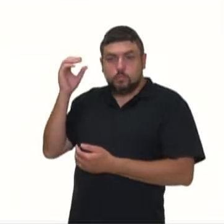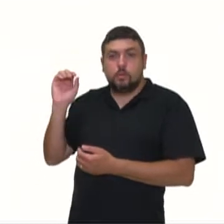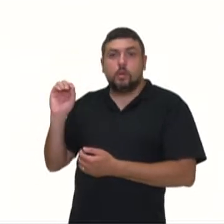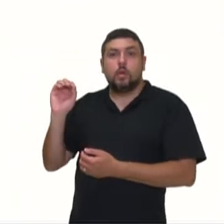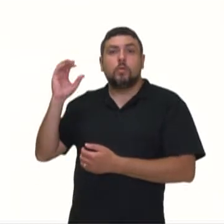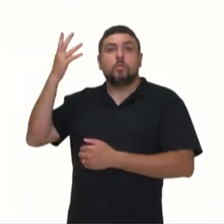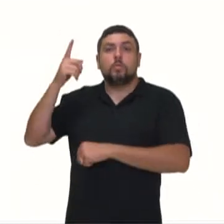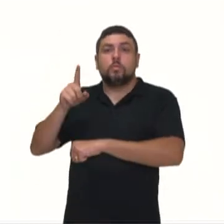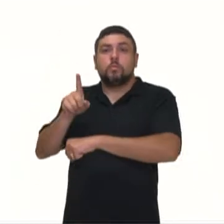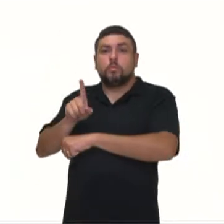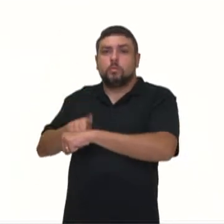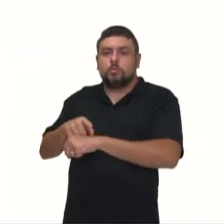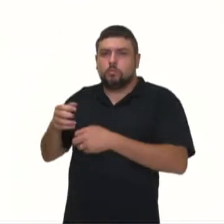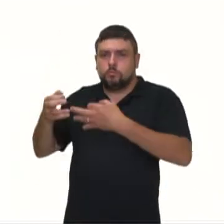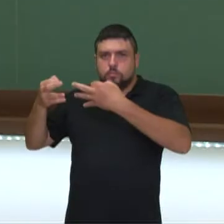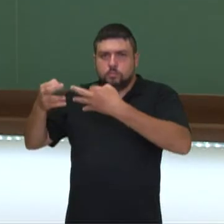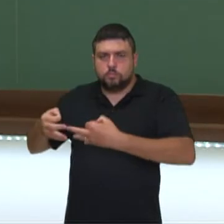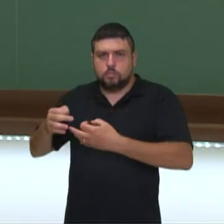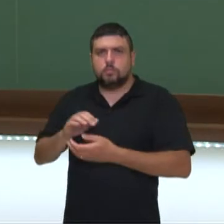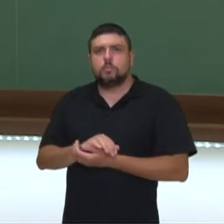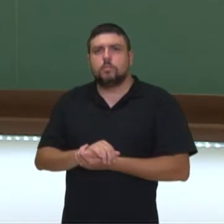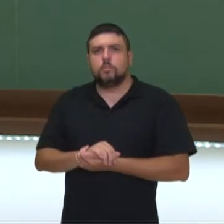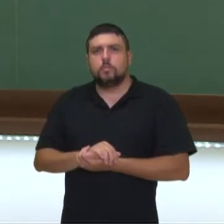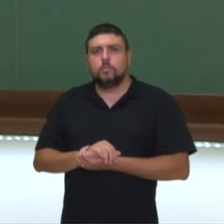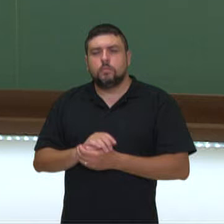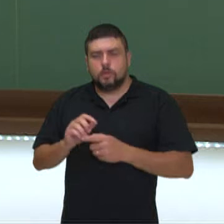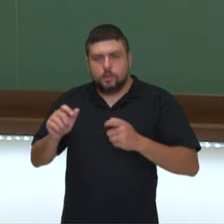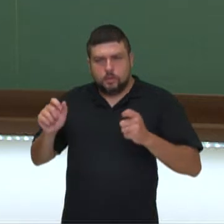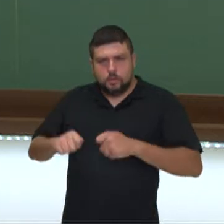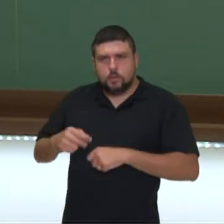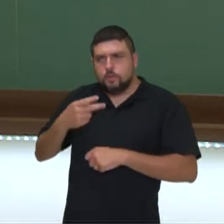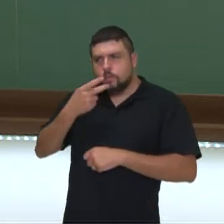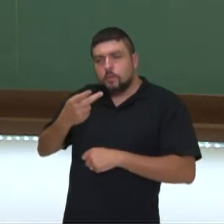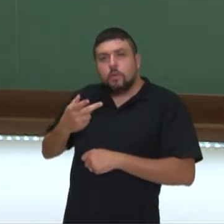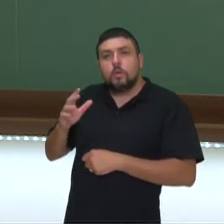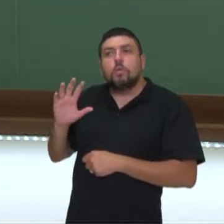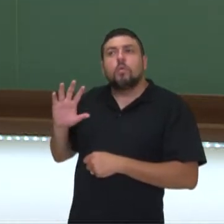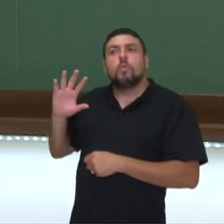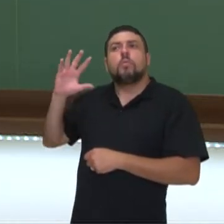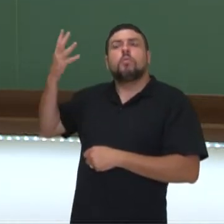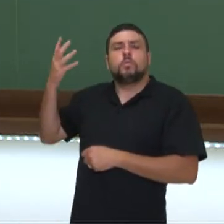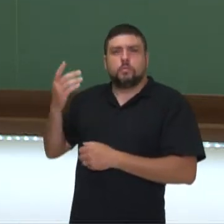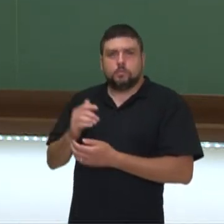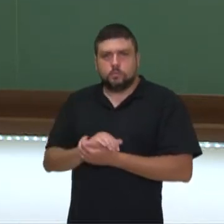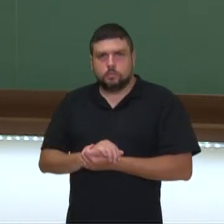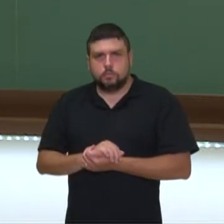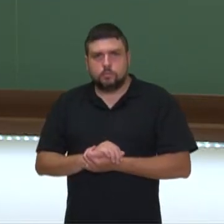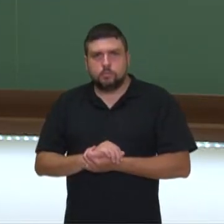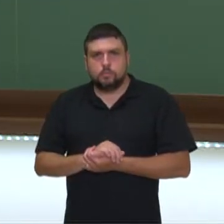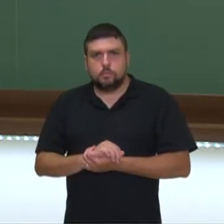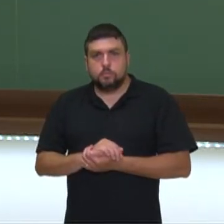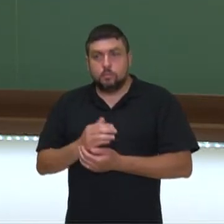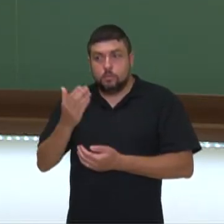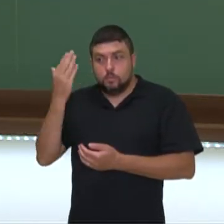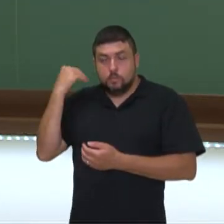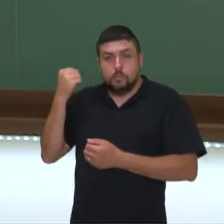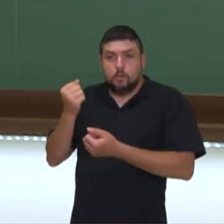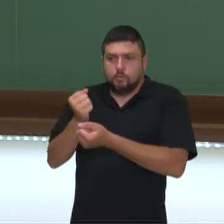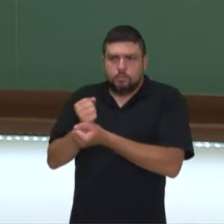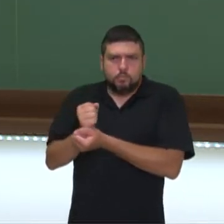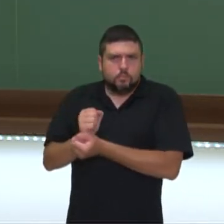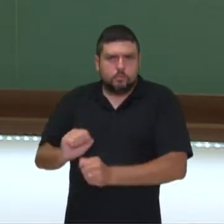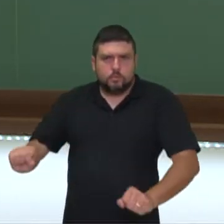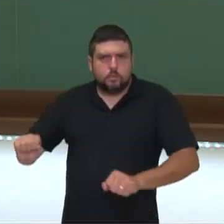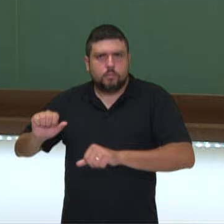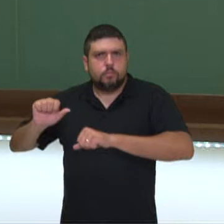no passado, ou seja, tem como você dizer quando aconteceu. É impossível mudar o que aconteceu, o que é óbvio, pois não tem